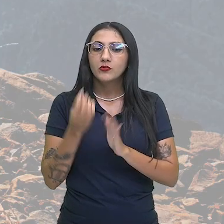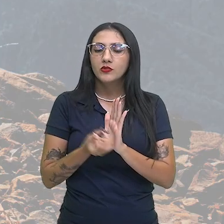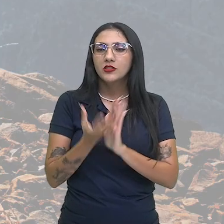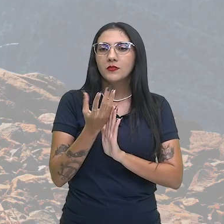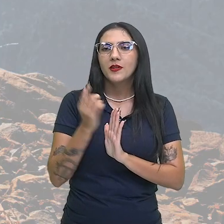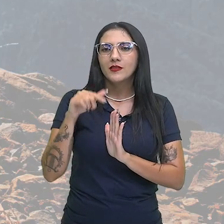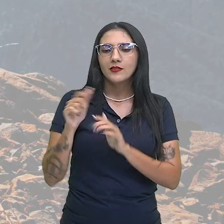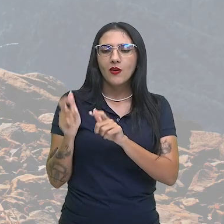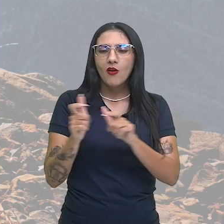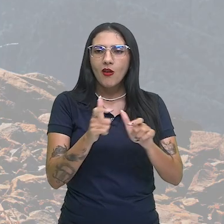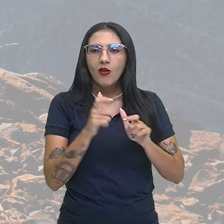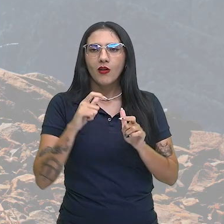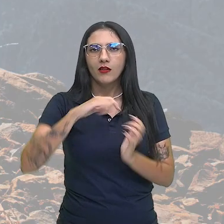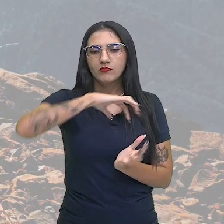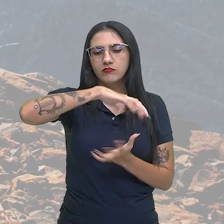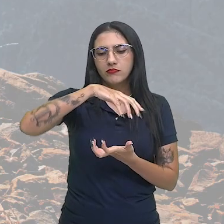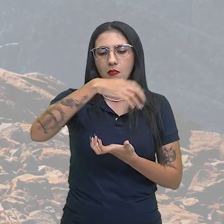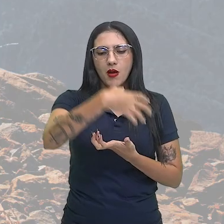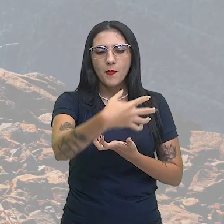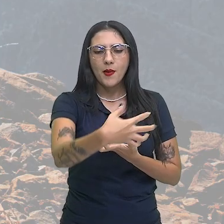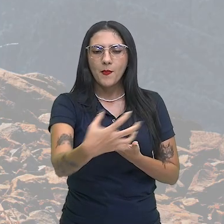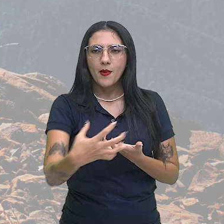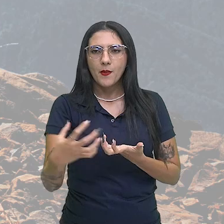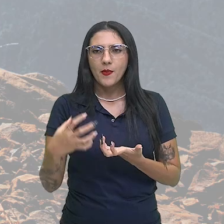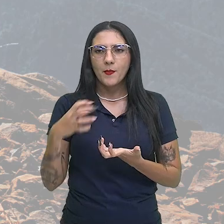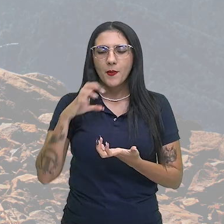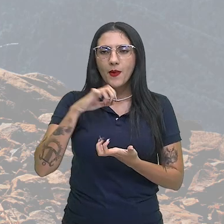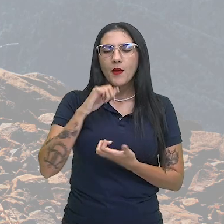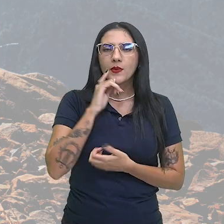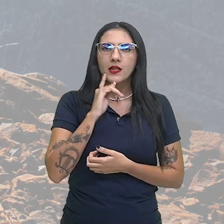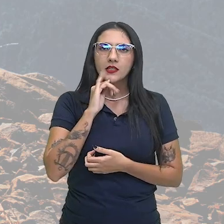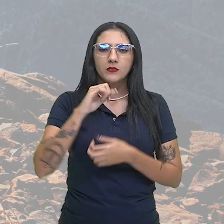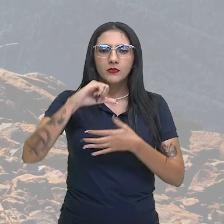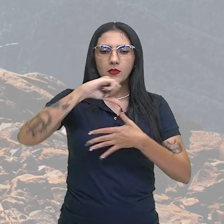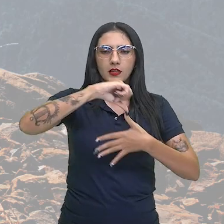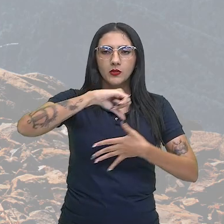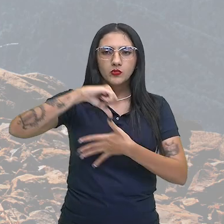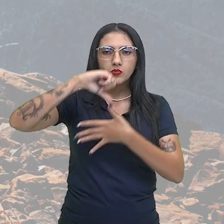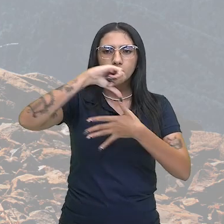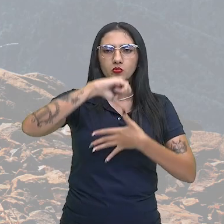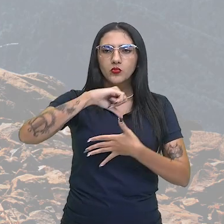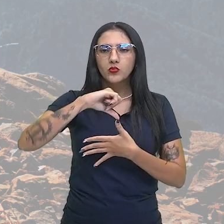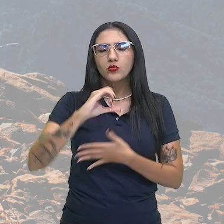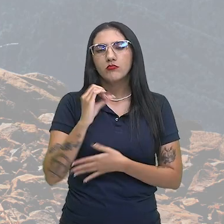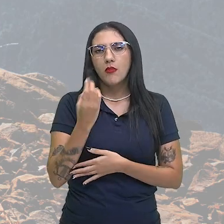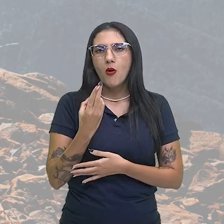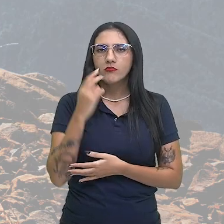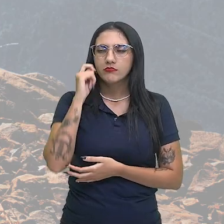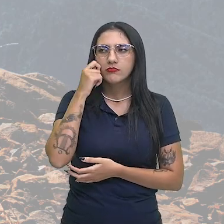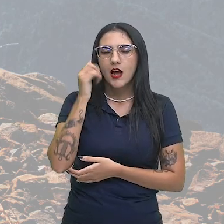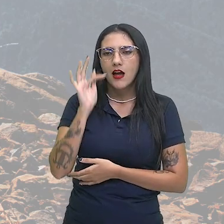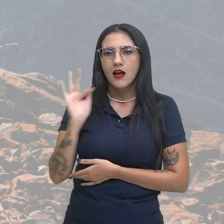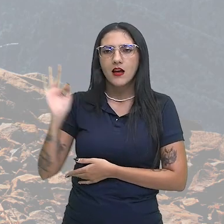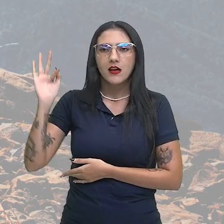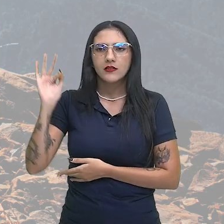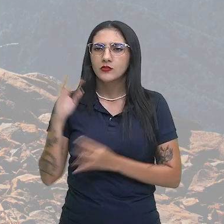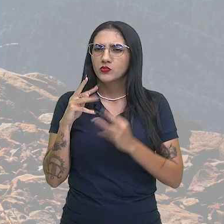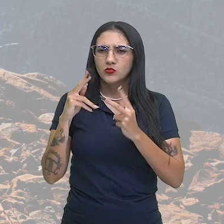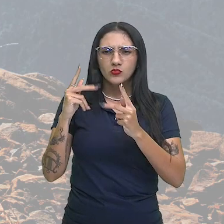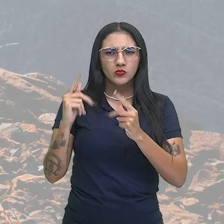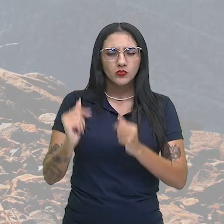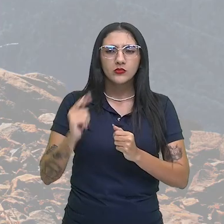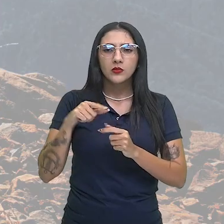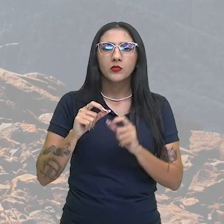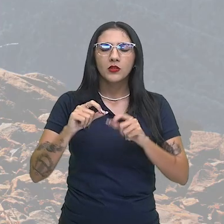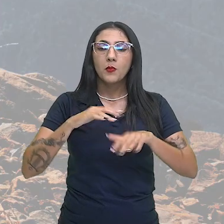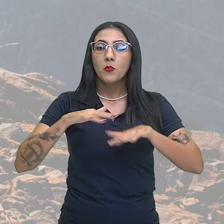ali do jeito como a gente conhece hoje, né? Do jeito que a América do Sul é hoje, do jeito que a África é hoje, é resultado dos movimentos das